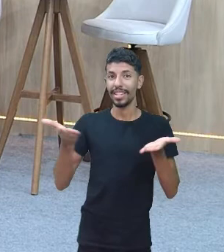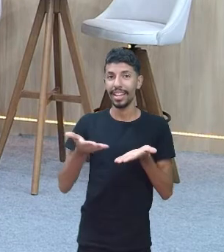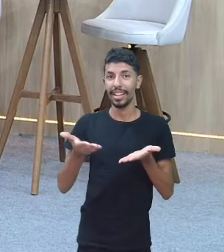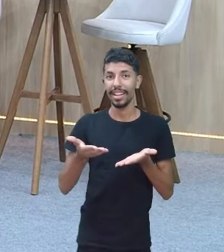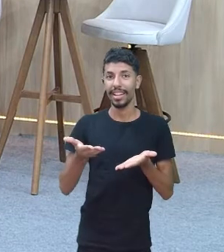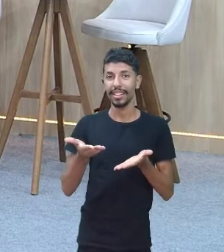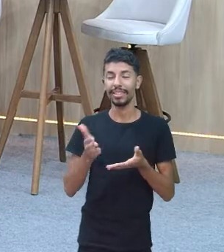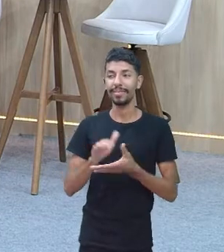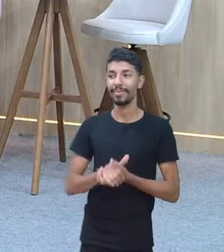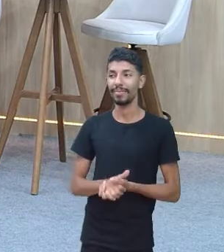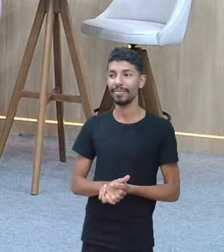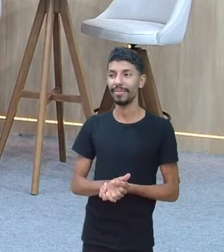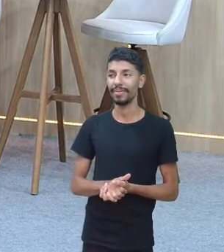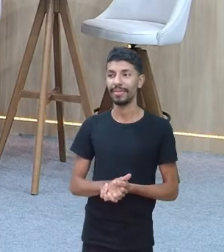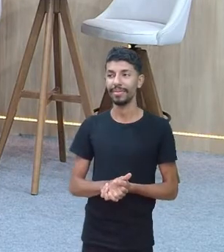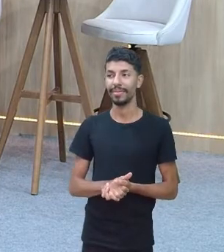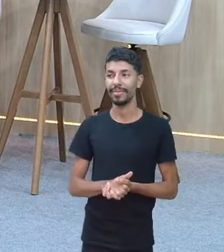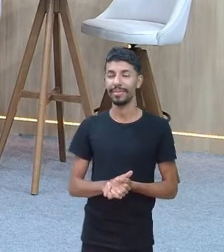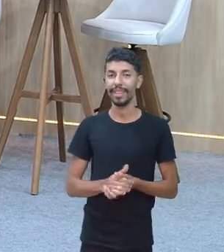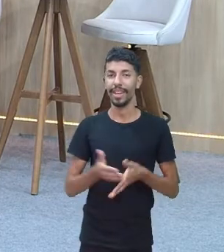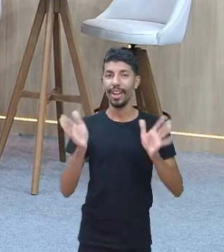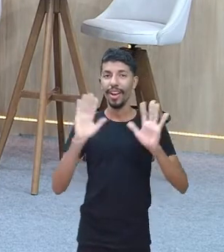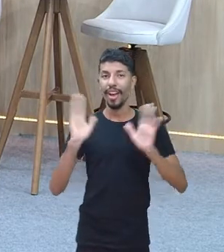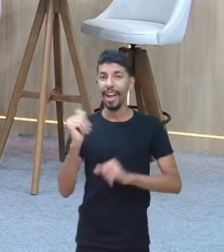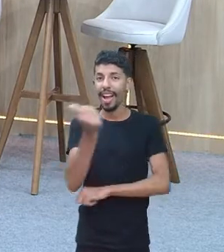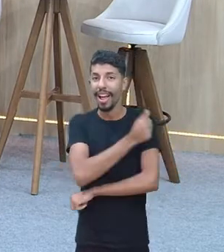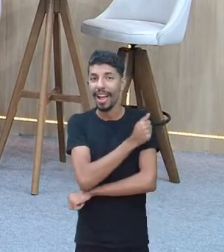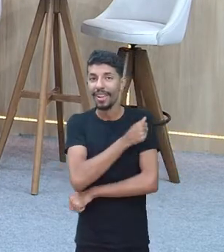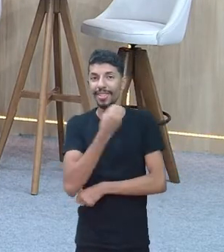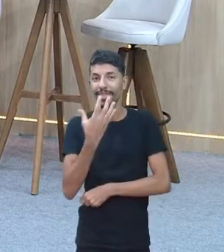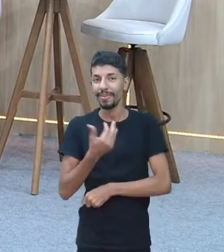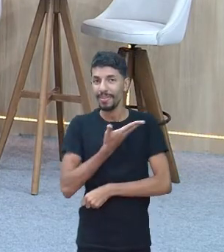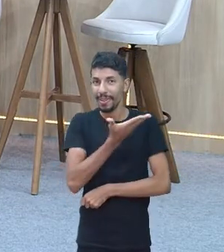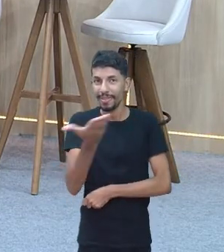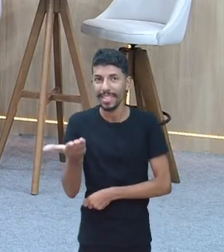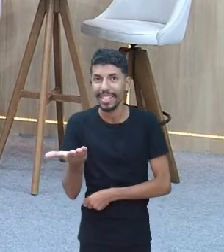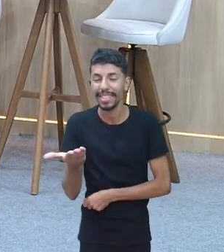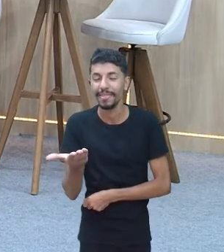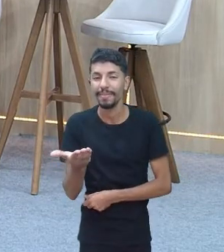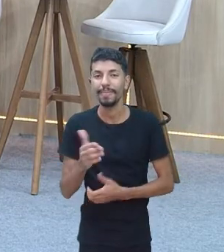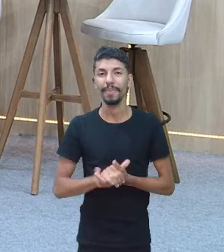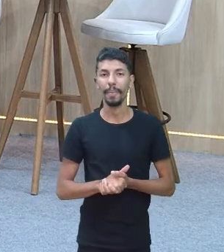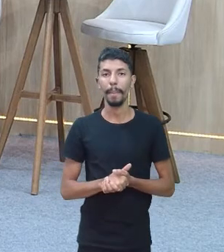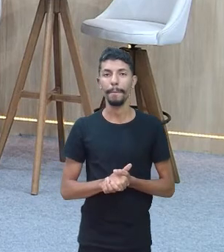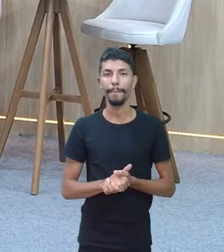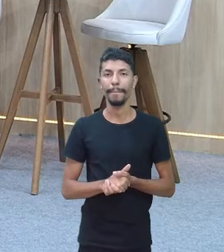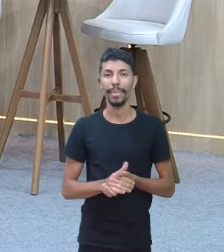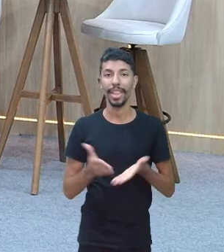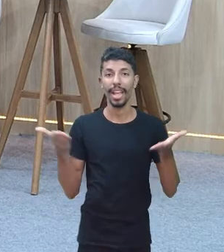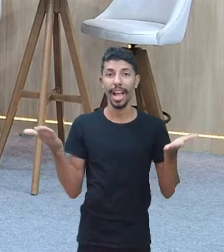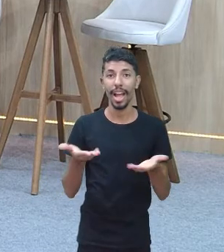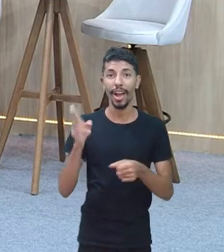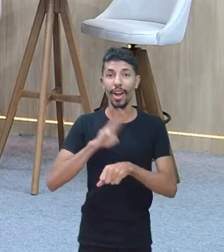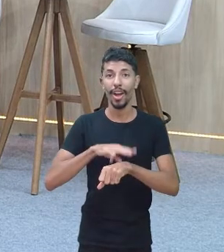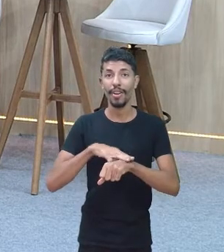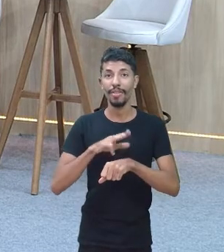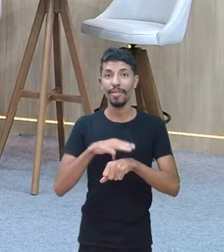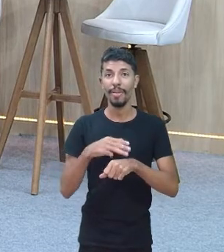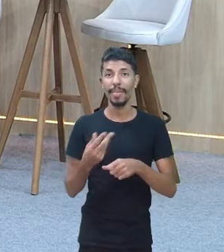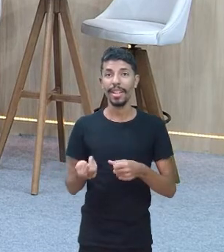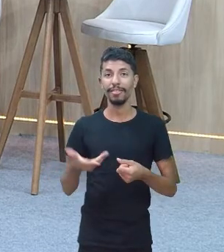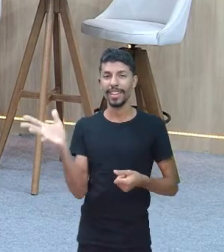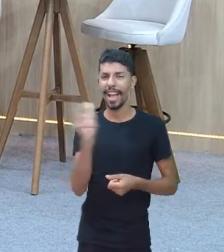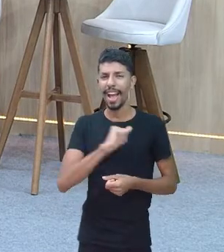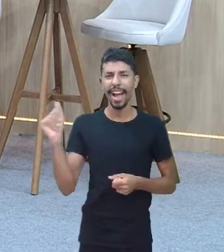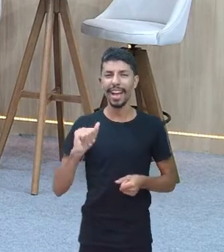Fascinar. Olá, estudantes, tudo bem com vocês? Chegou a hora de arrasar dançando